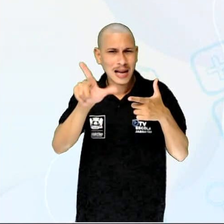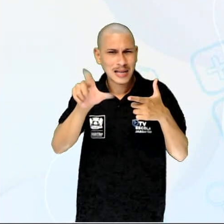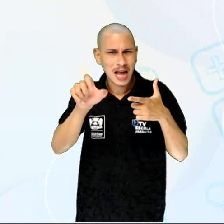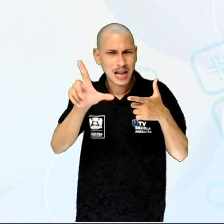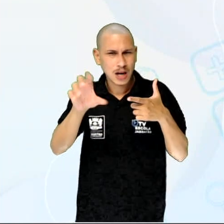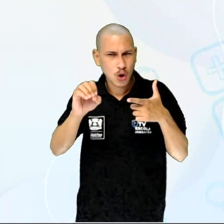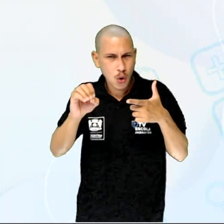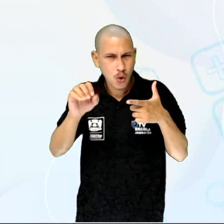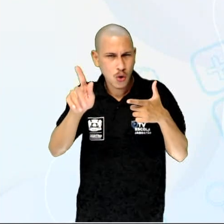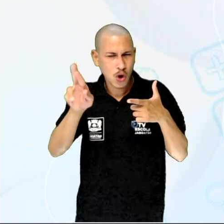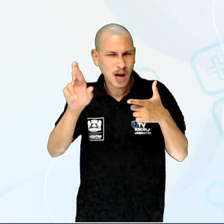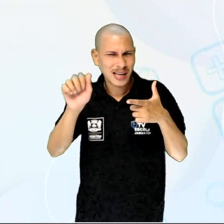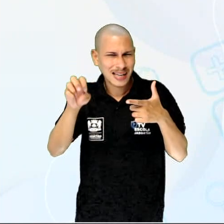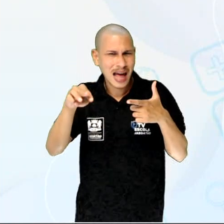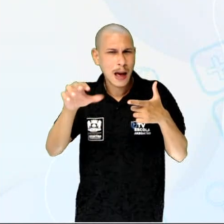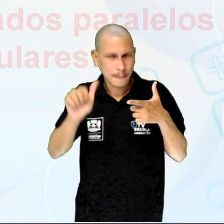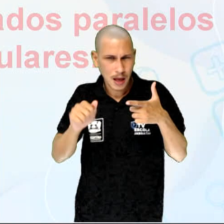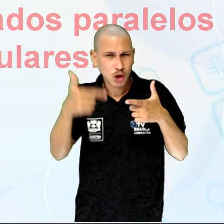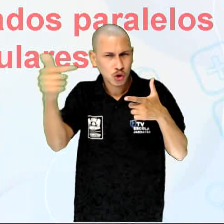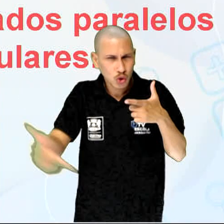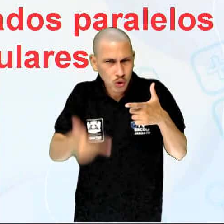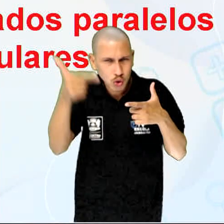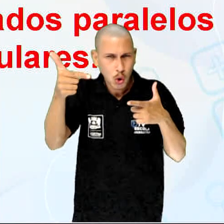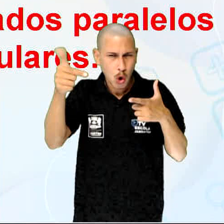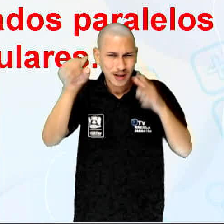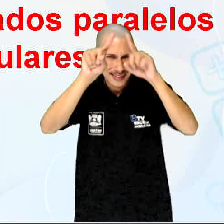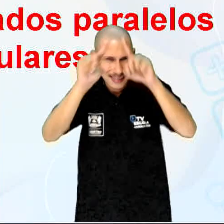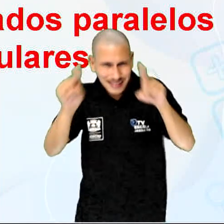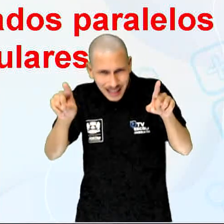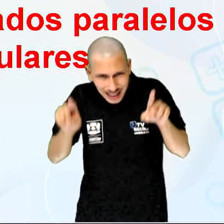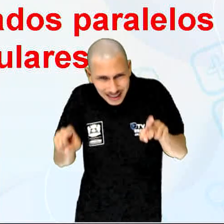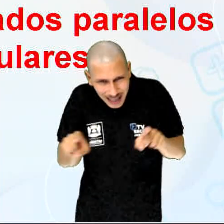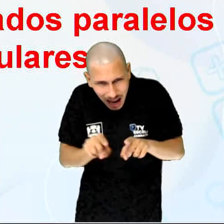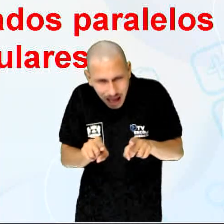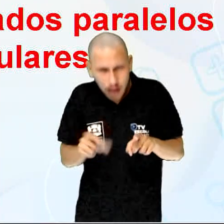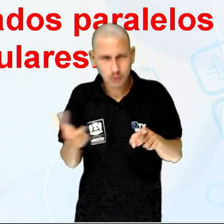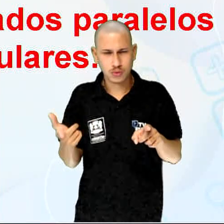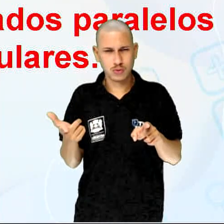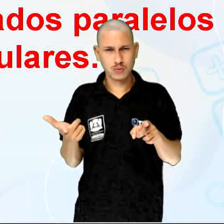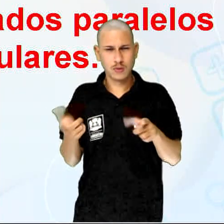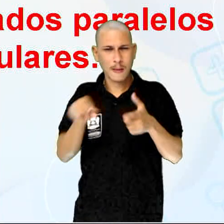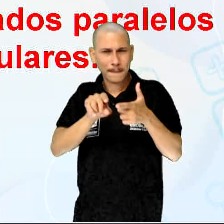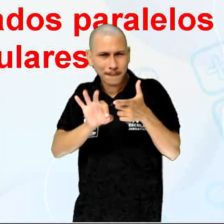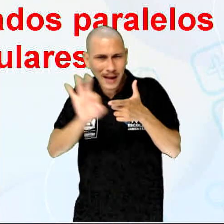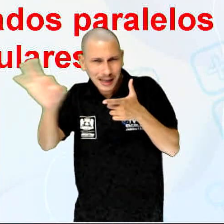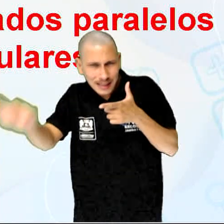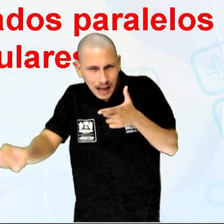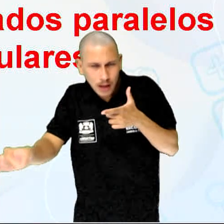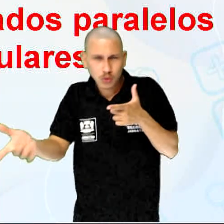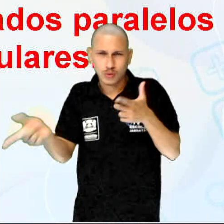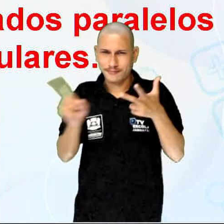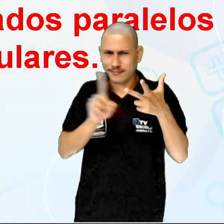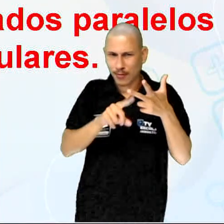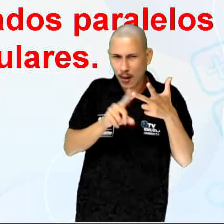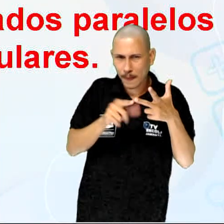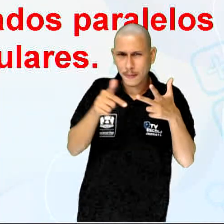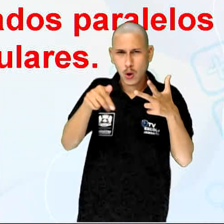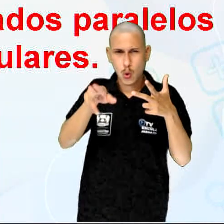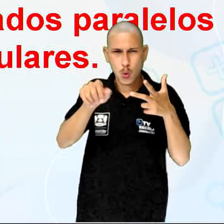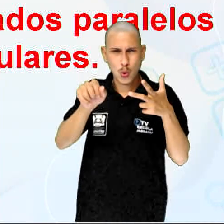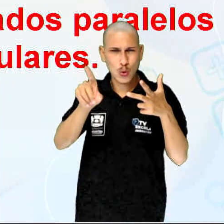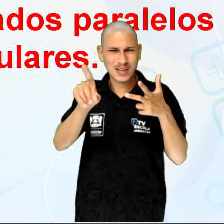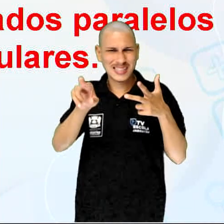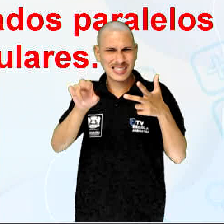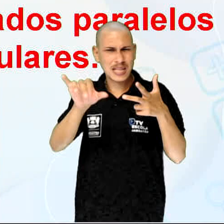lados paralelos. E aqueles que não possuem lados paralelos nenhum, a gente chama de quadriláteros irregulares. Então, a gente